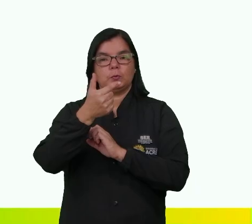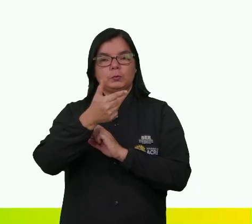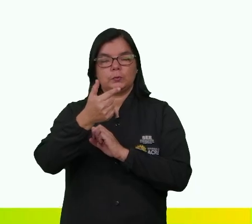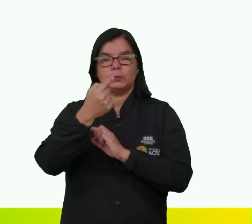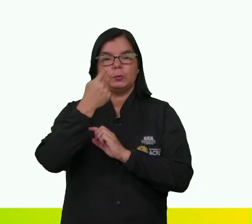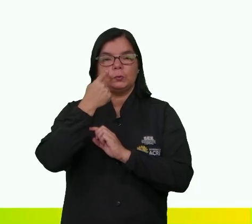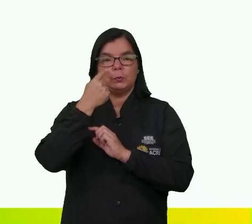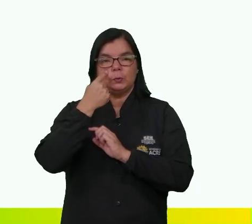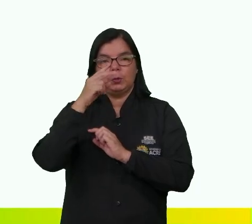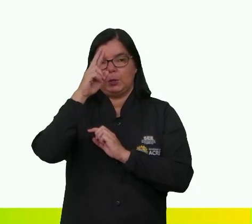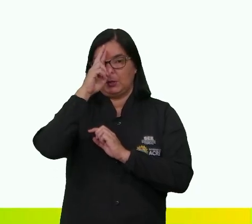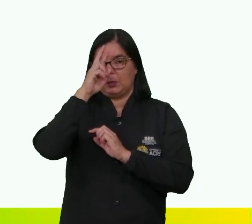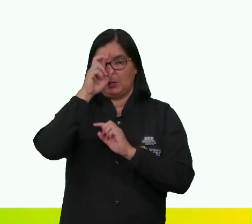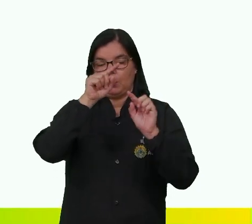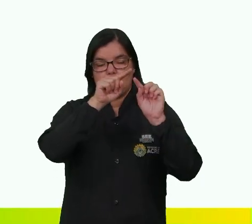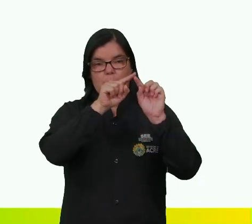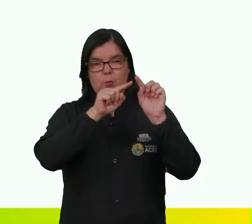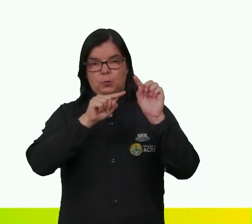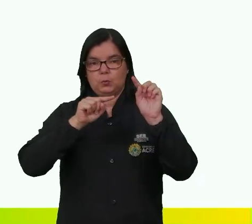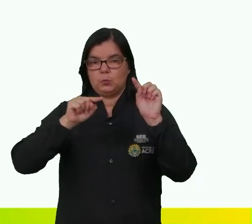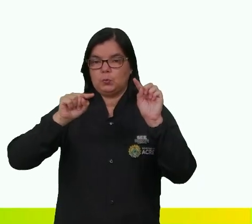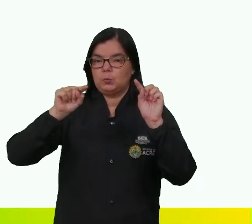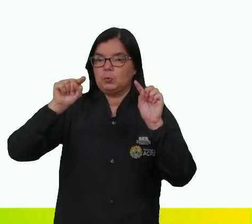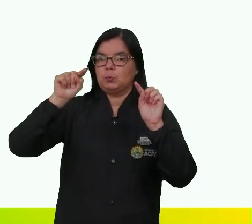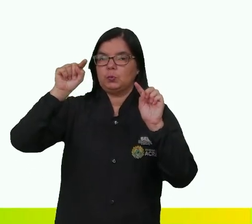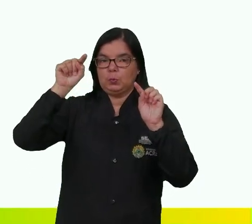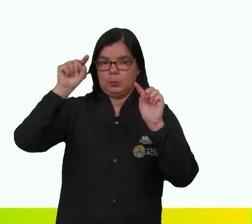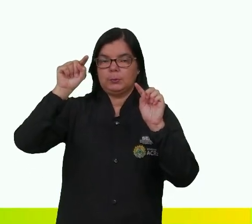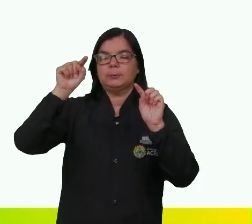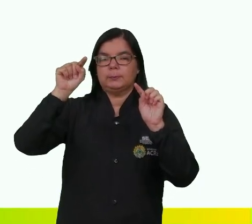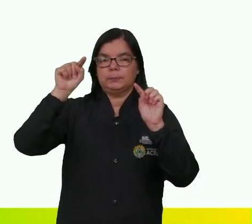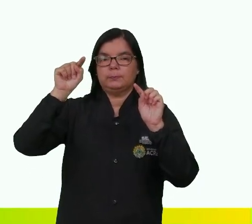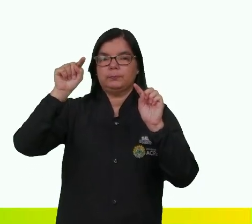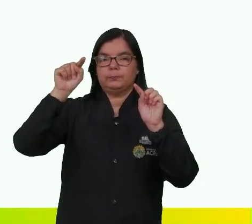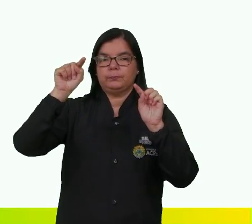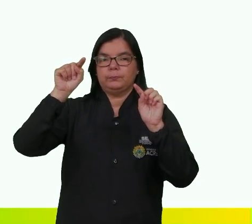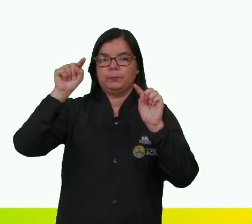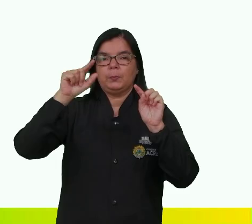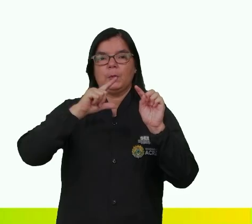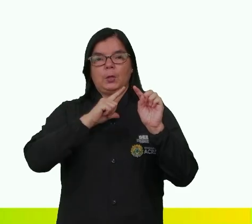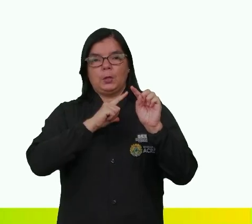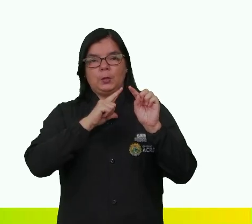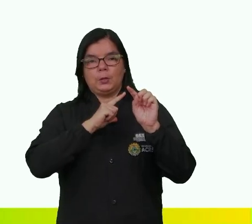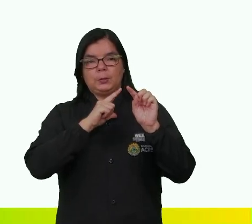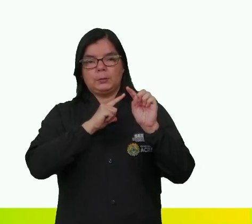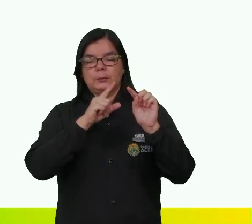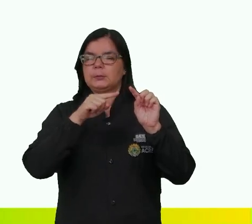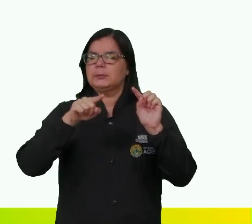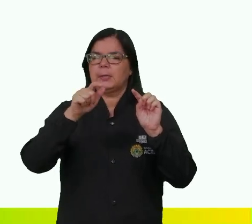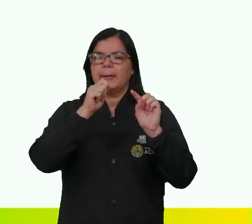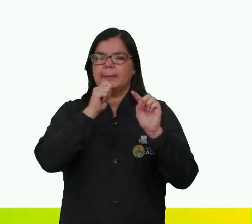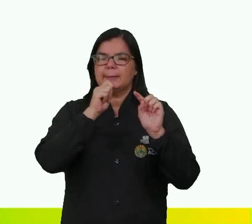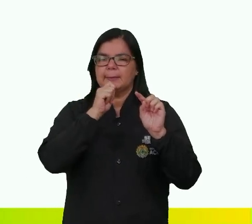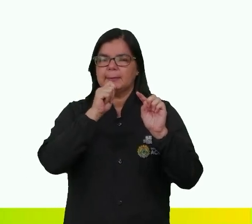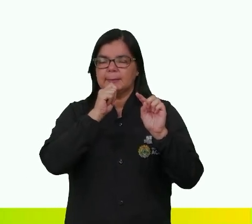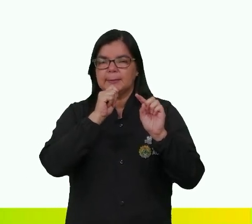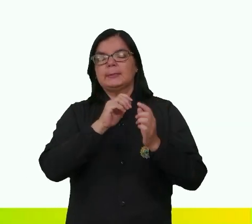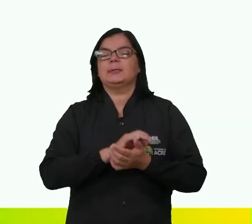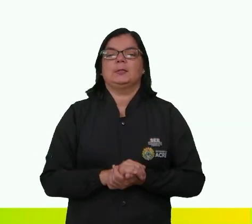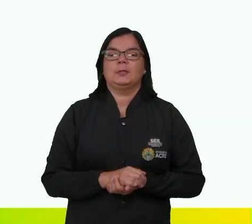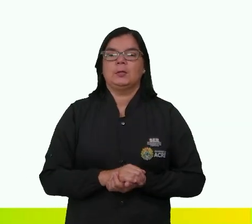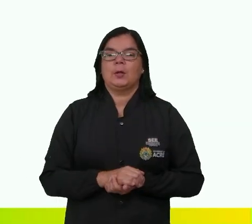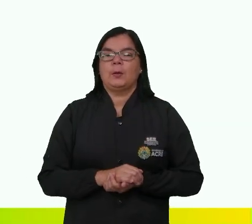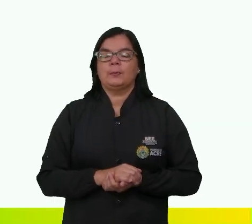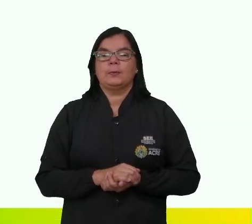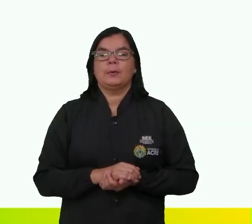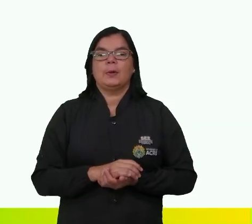parábola, tente lembrar daquelas antenas parabólicas que nós tínhamos, não sei se ainda existe hoje em